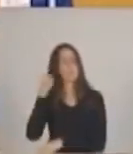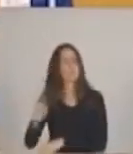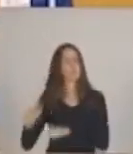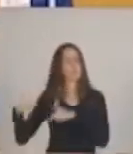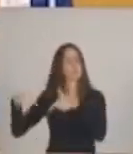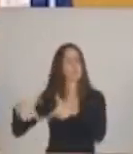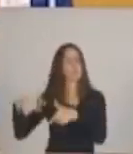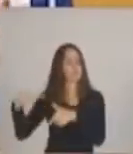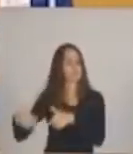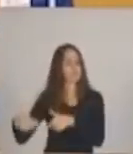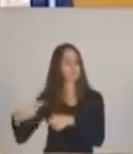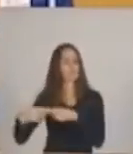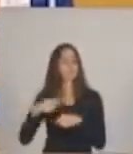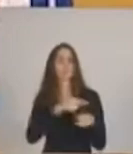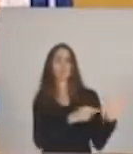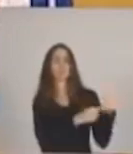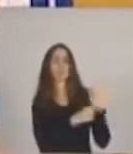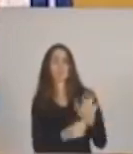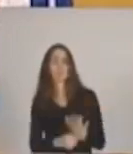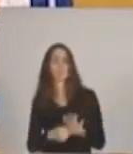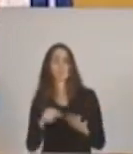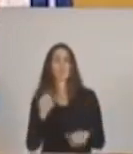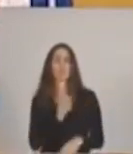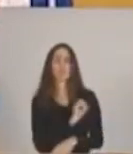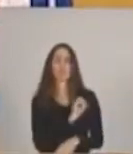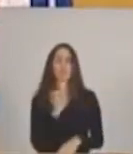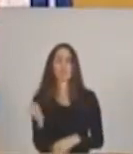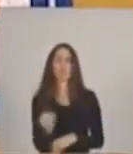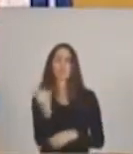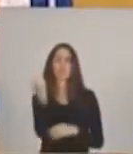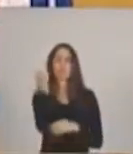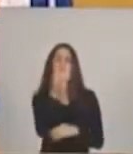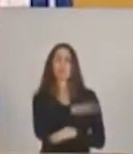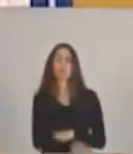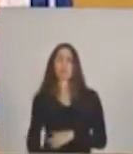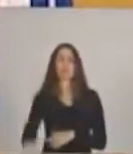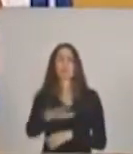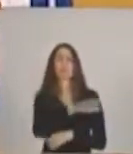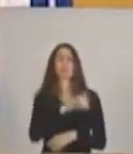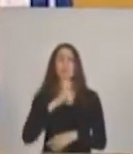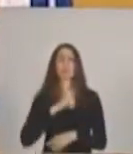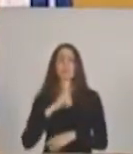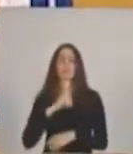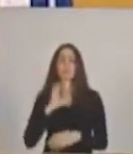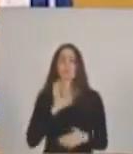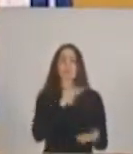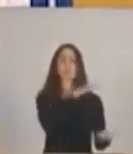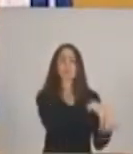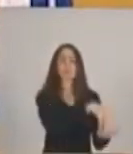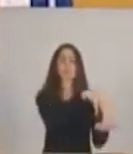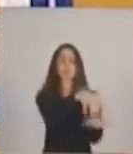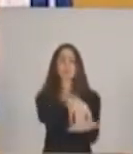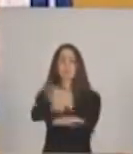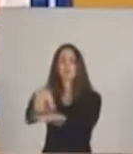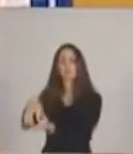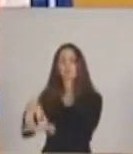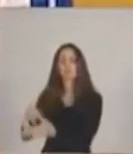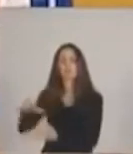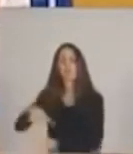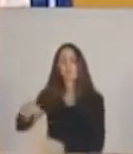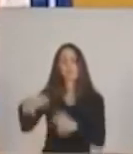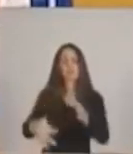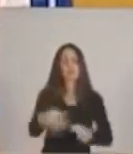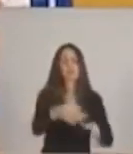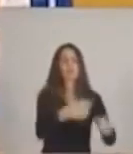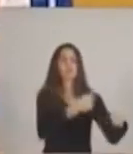fato ficou aqui demonstrado a importância que a população vê de ter essa justiça no interior de seus